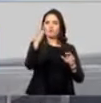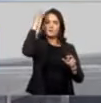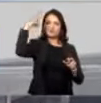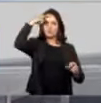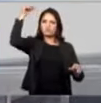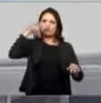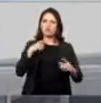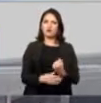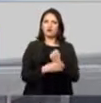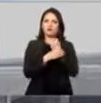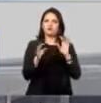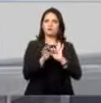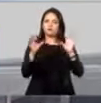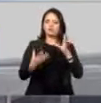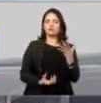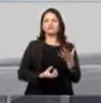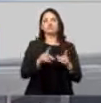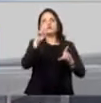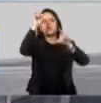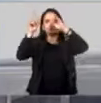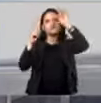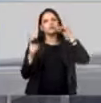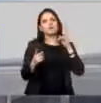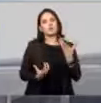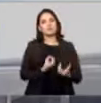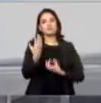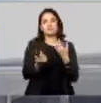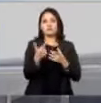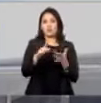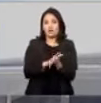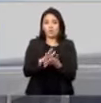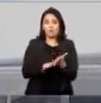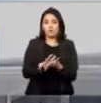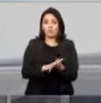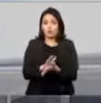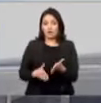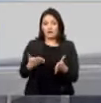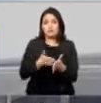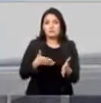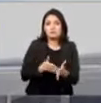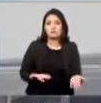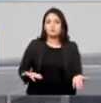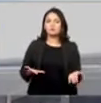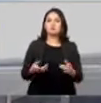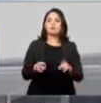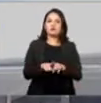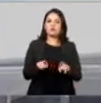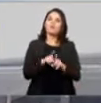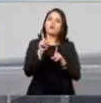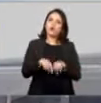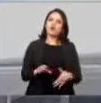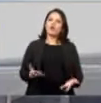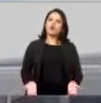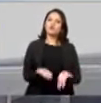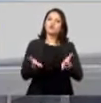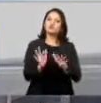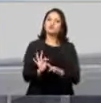liberdade de criação e expressão, sem restrição ou imposição de conteúdo ou forma, é também investir no futuro do